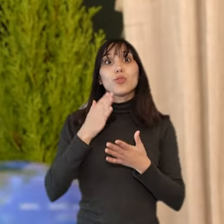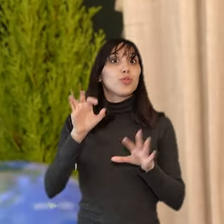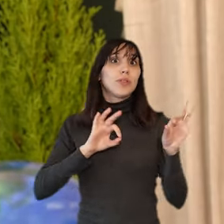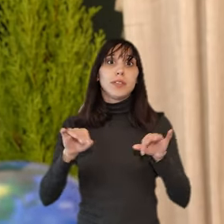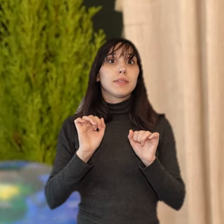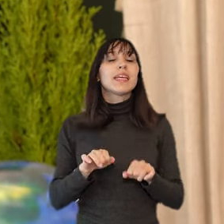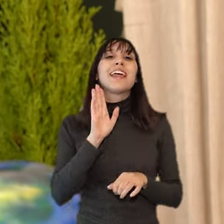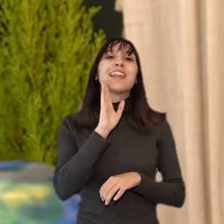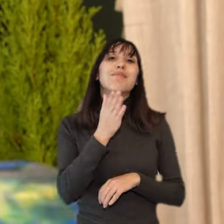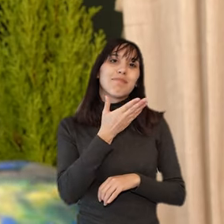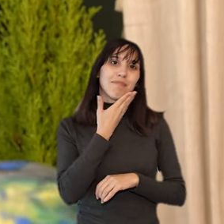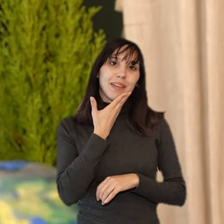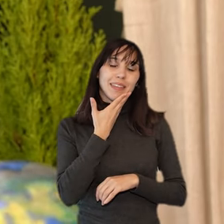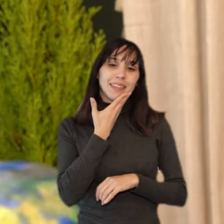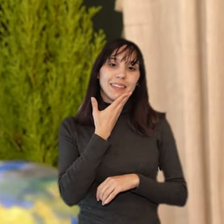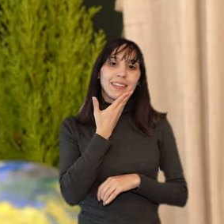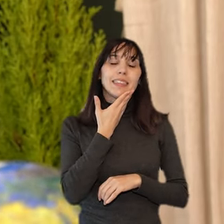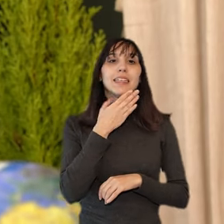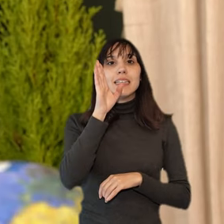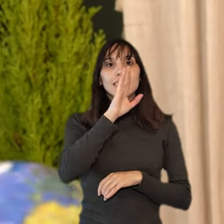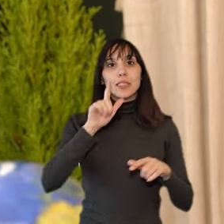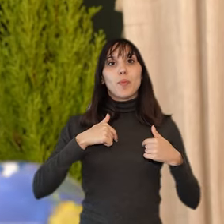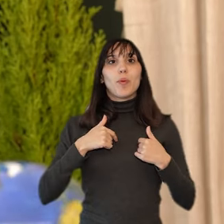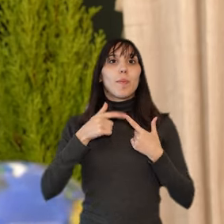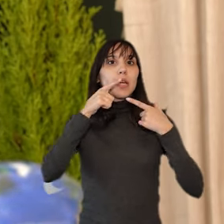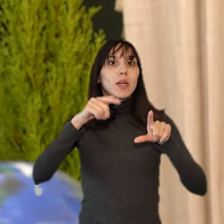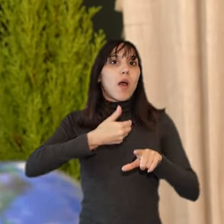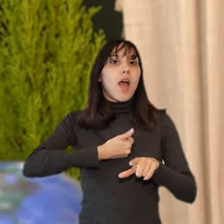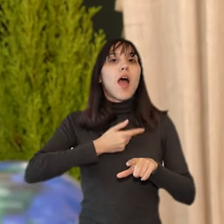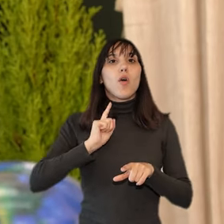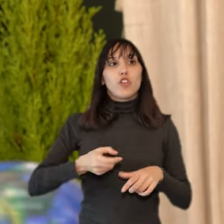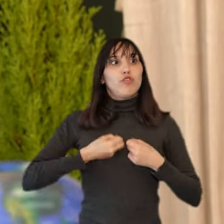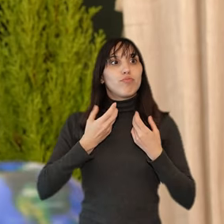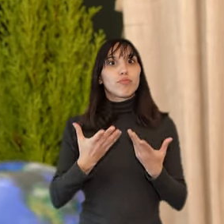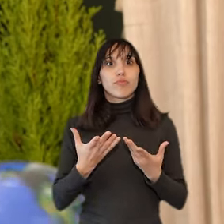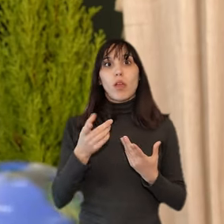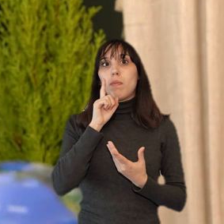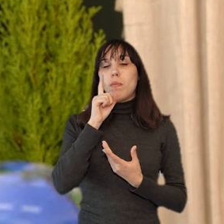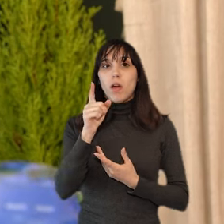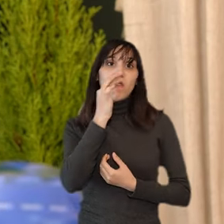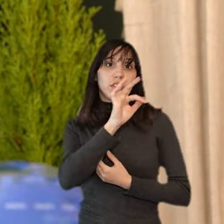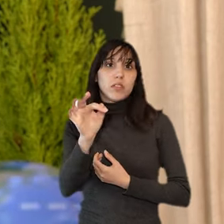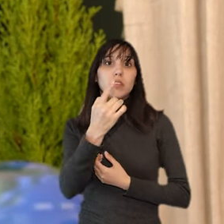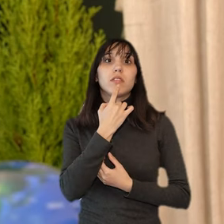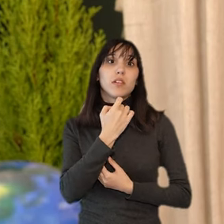escolher Depende de eh se a língua materna for o alemão o francês inglês H espanhol